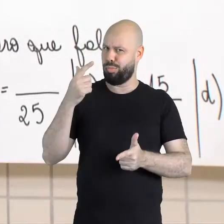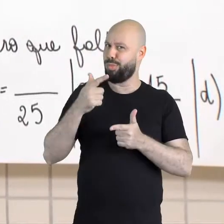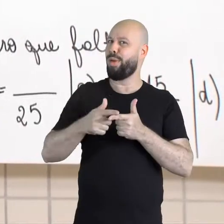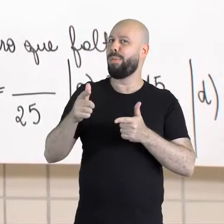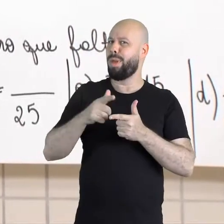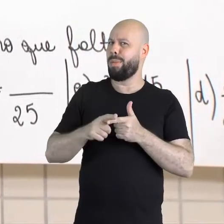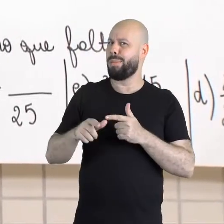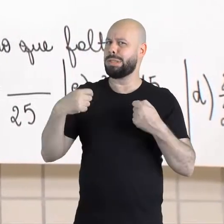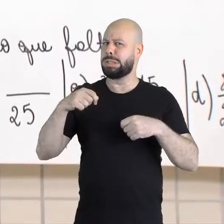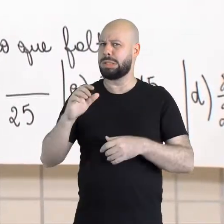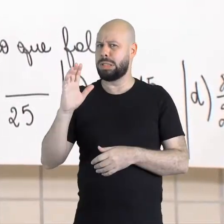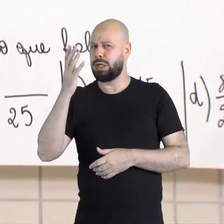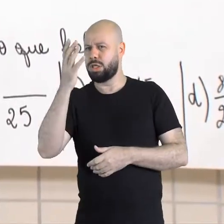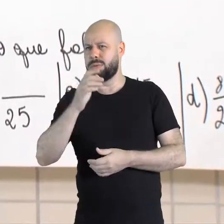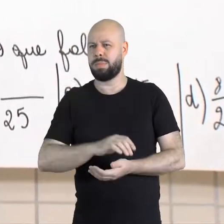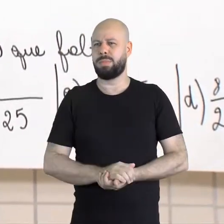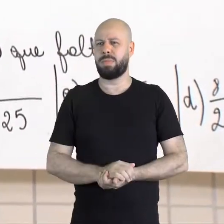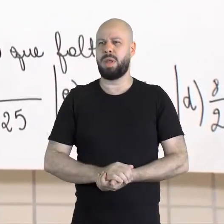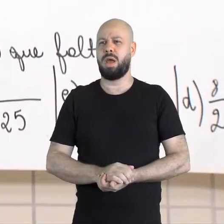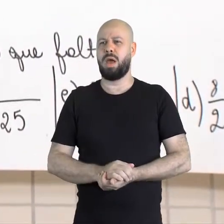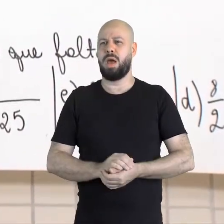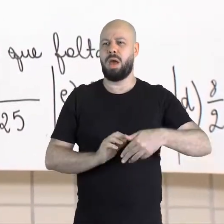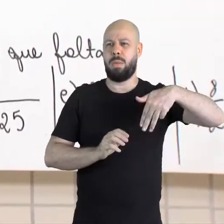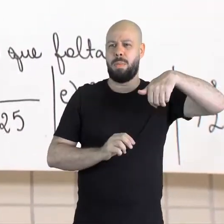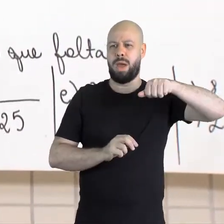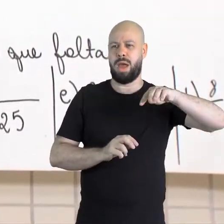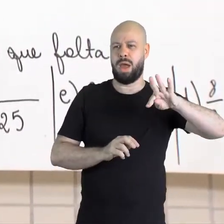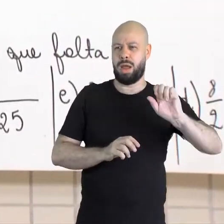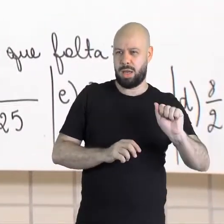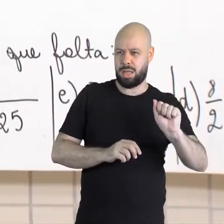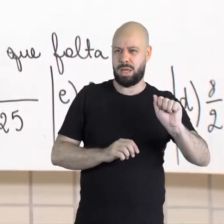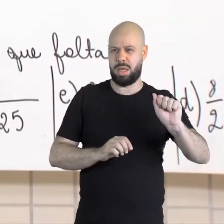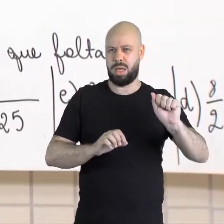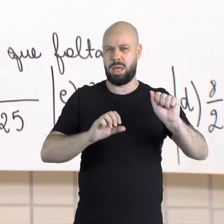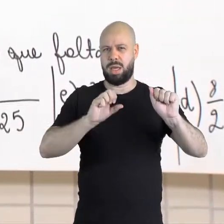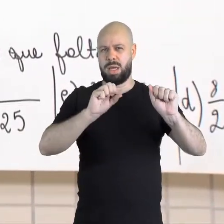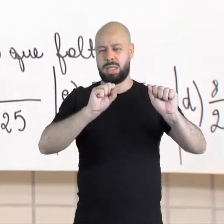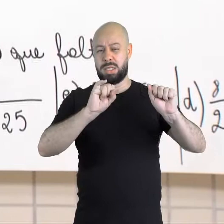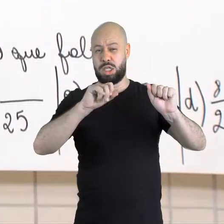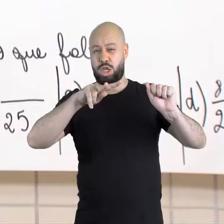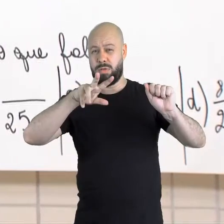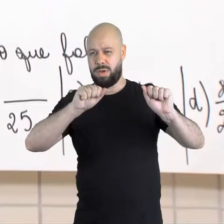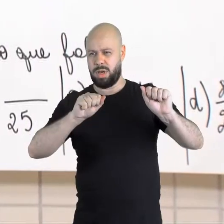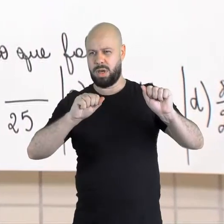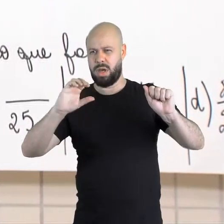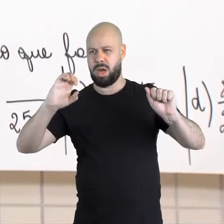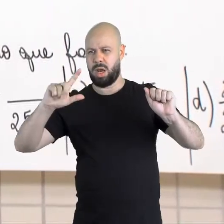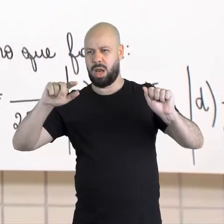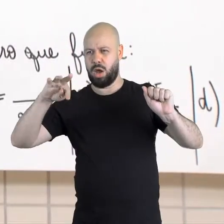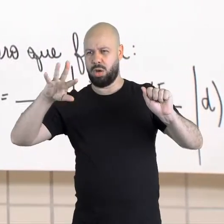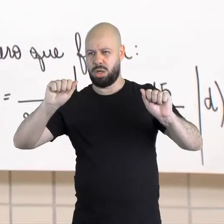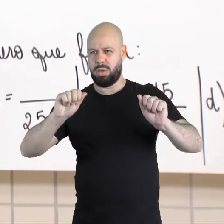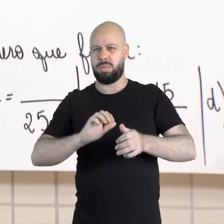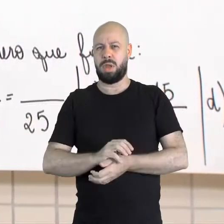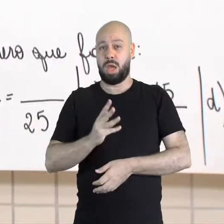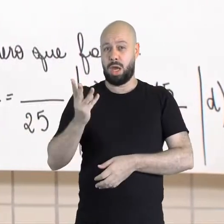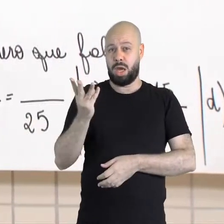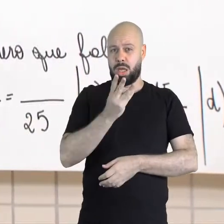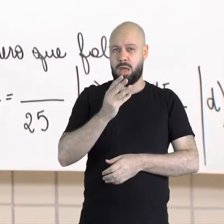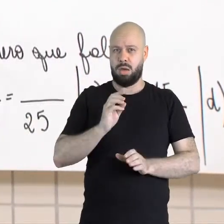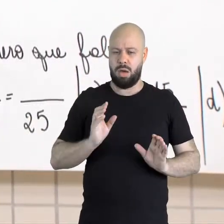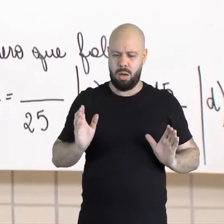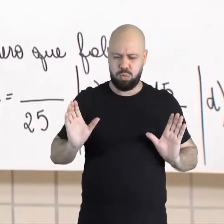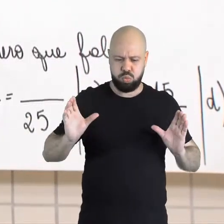com a Marta, com a Silvia e com a Cláudia. Elas foram no supermercado e